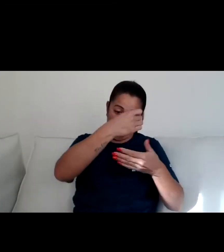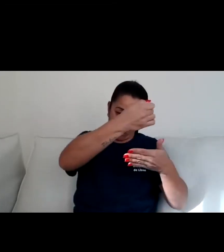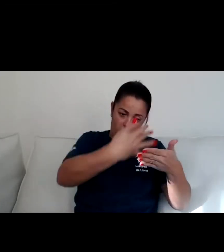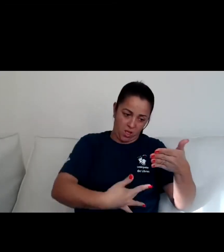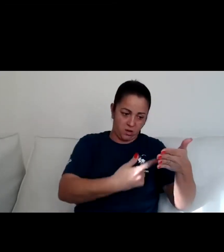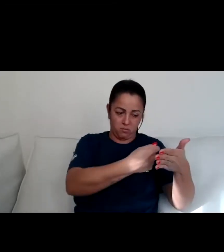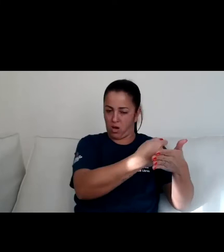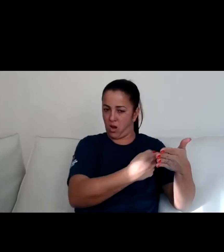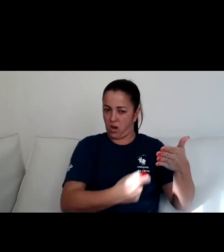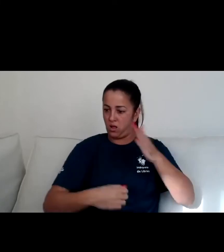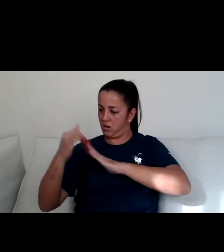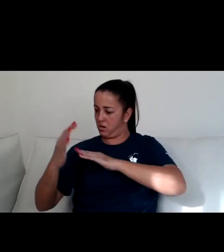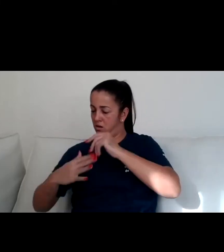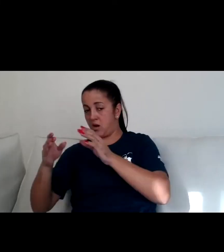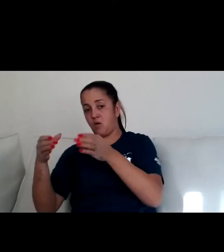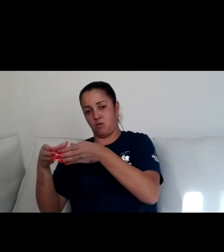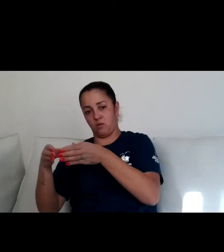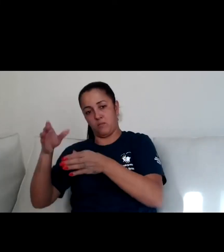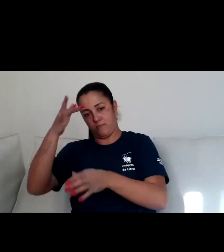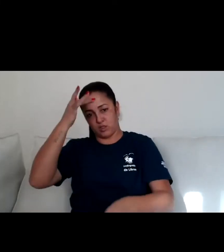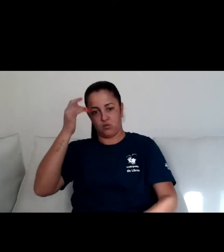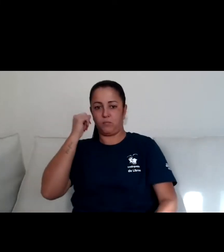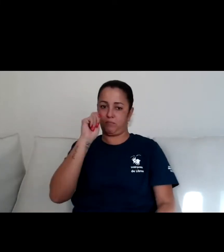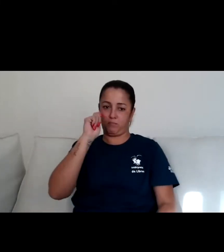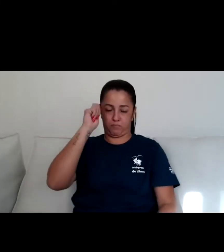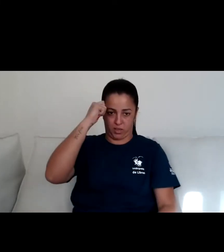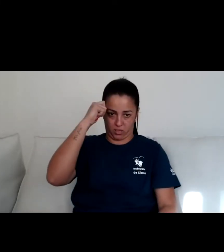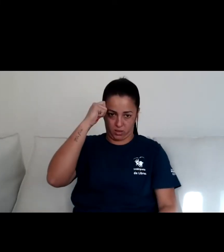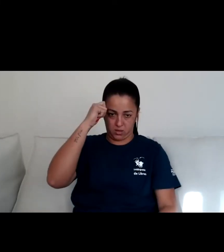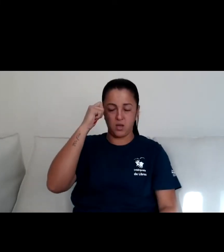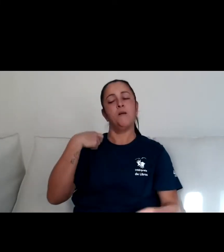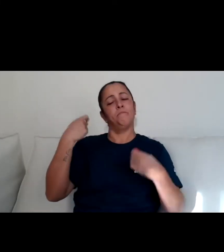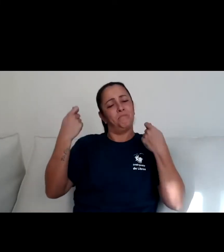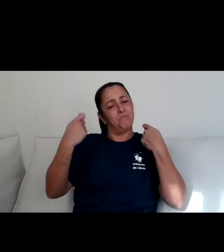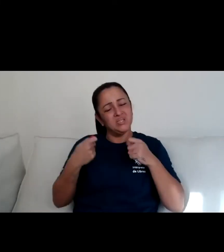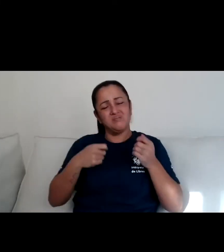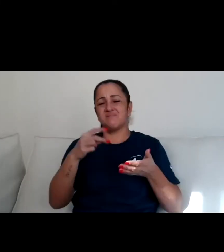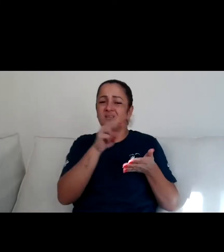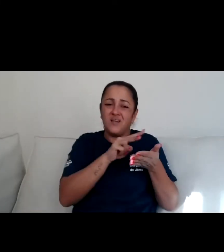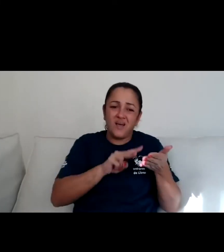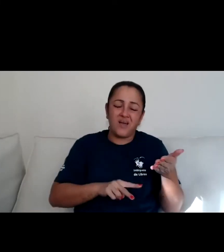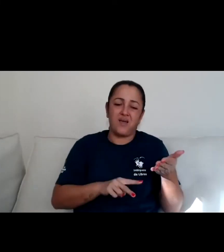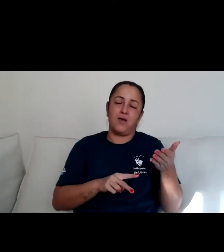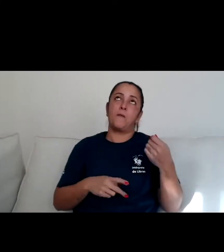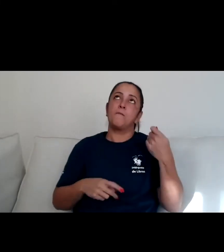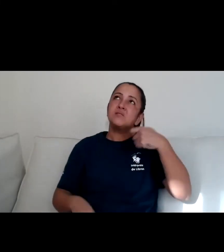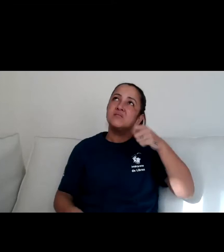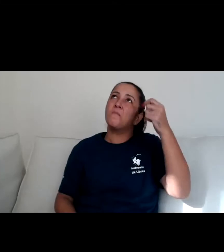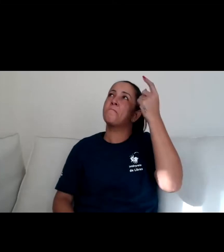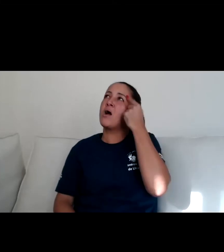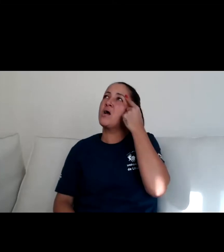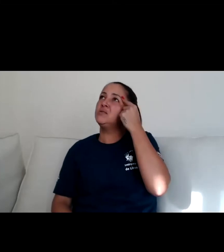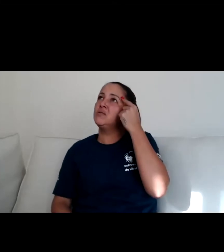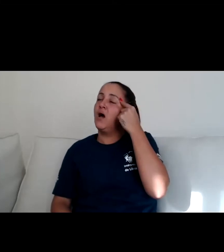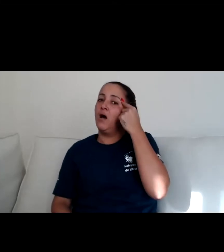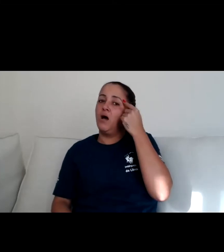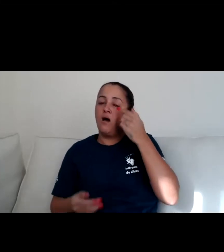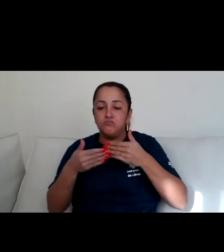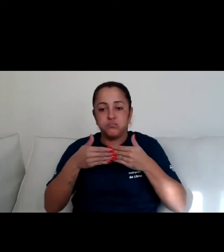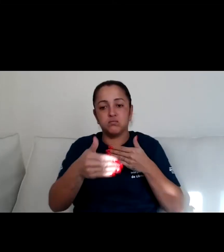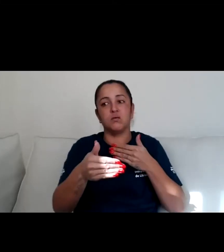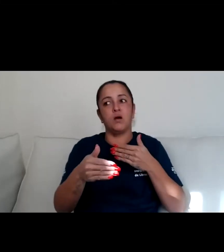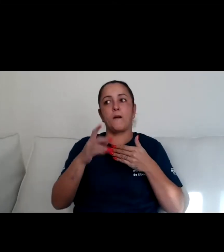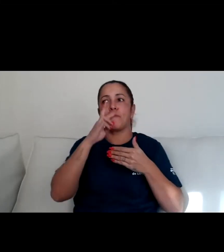da nossa população. Precisamos ler essas autoras e precisamos pensar o nosso país a partir da